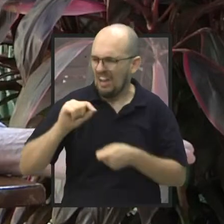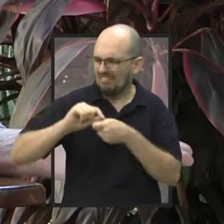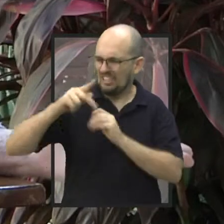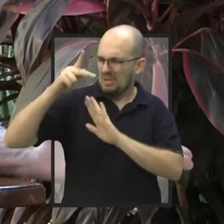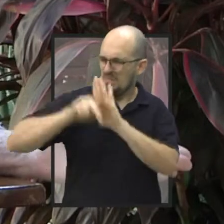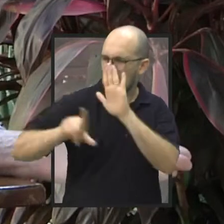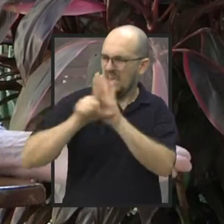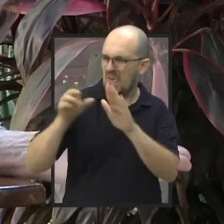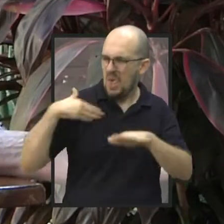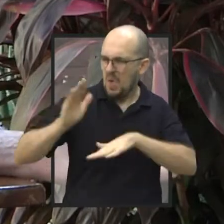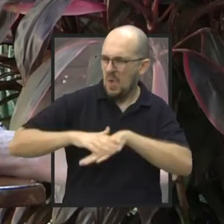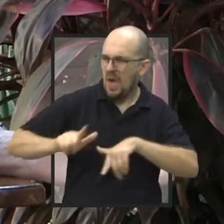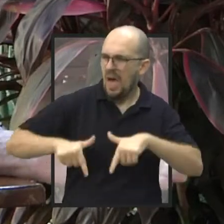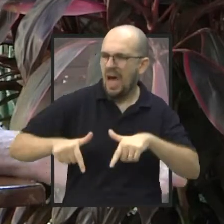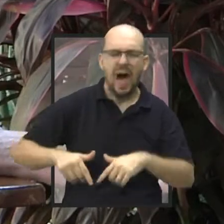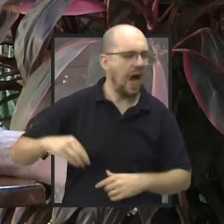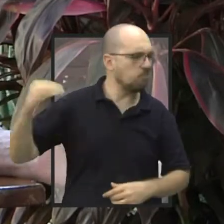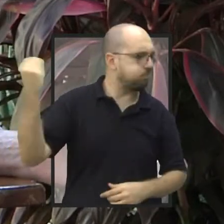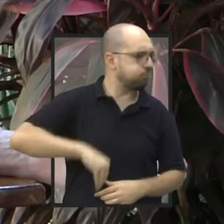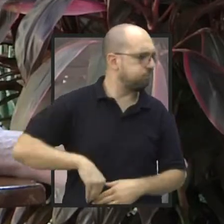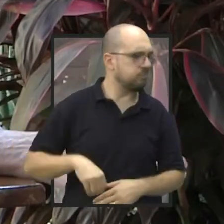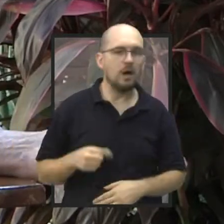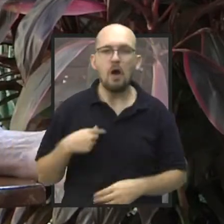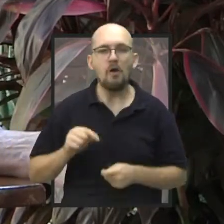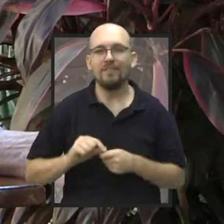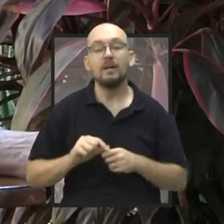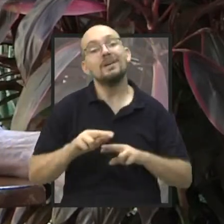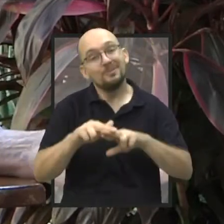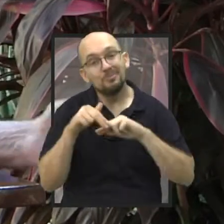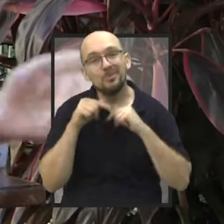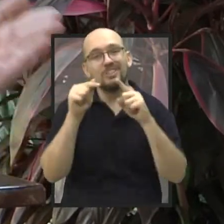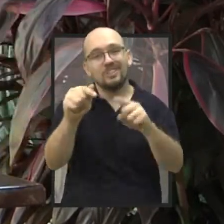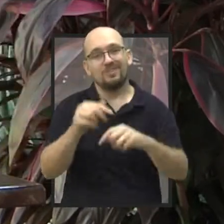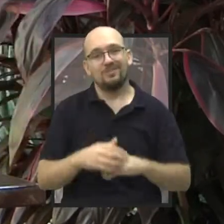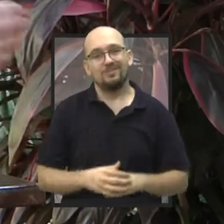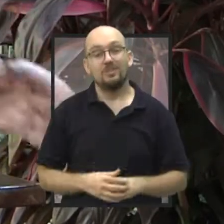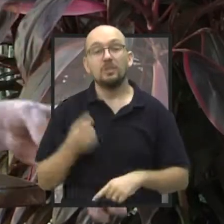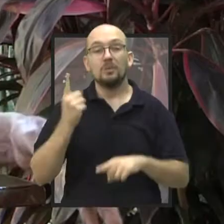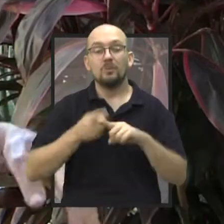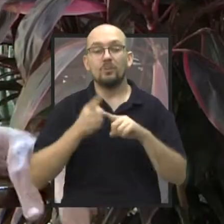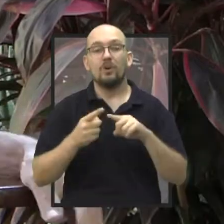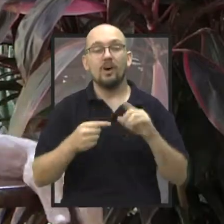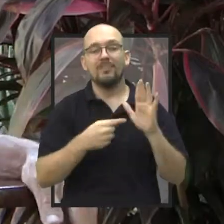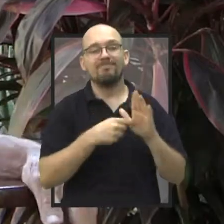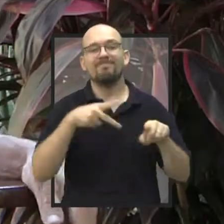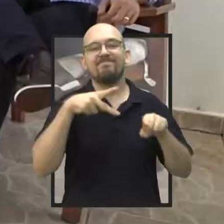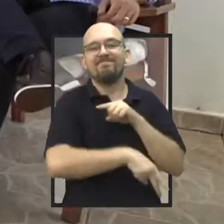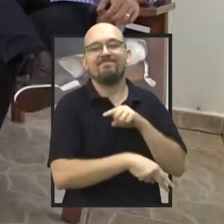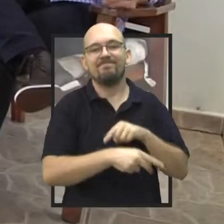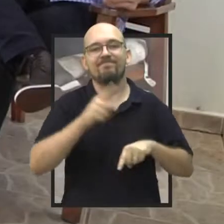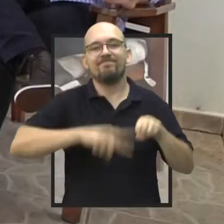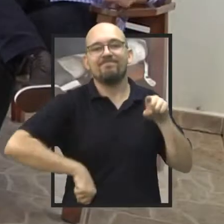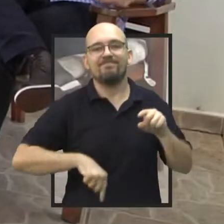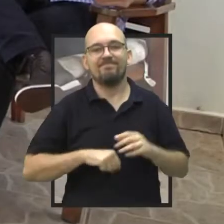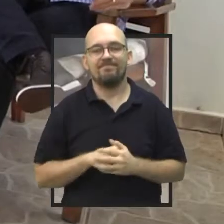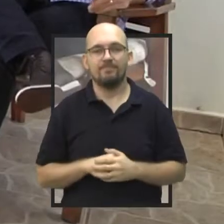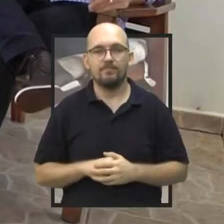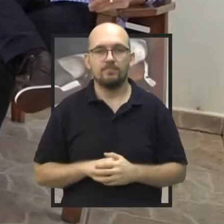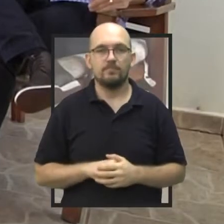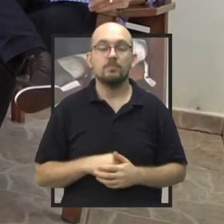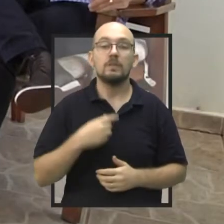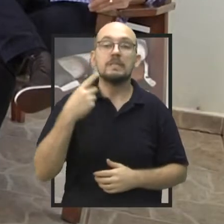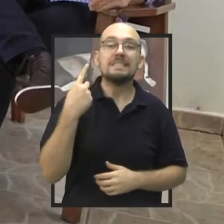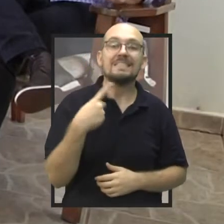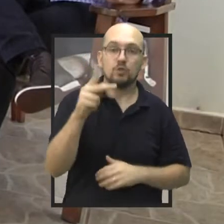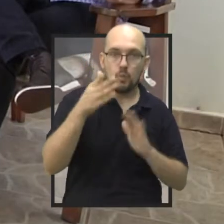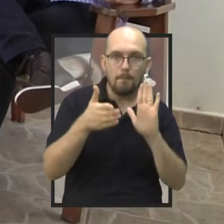atreve a exercitar esse poder. Por quê? Porque ele foi boicotado. Já no regime que o senhor